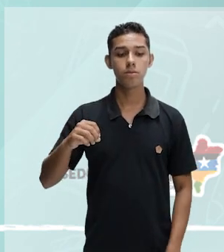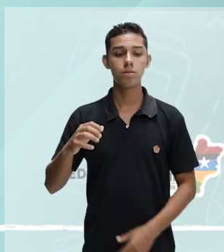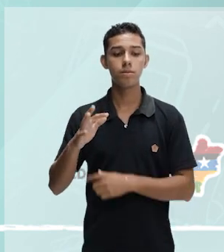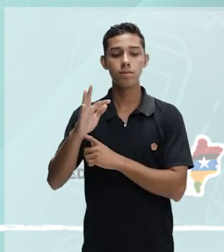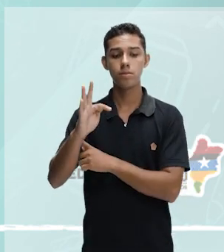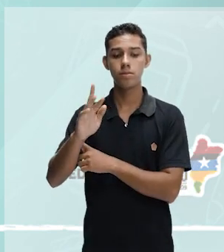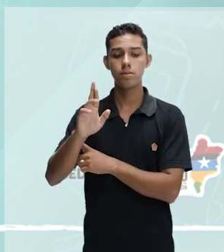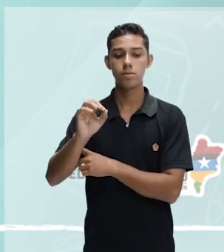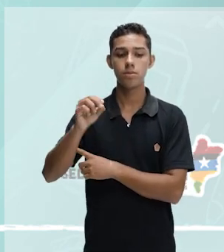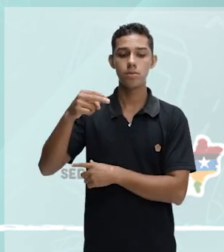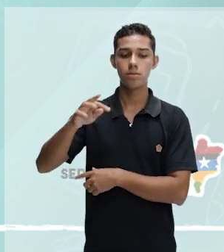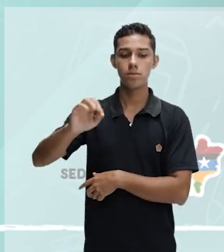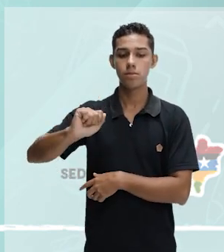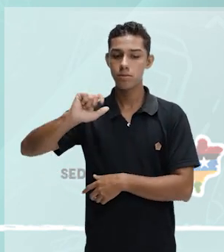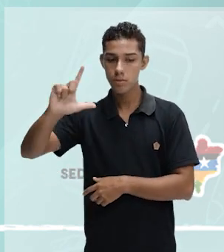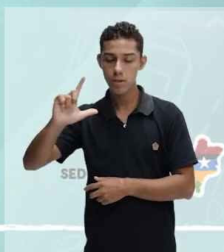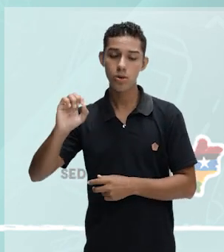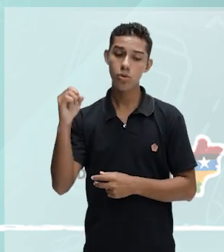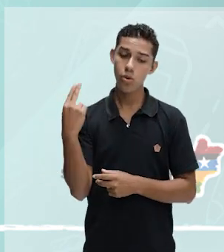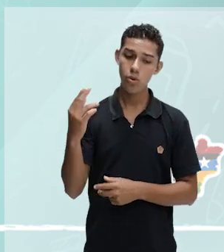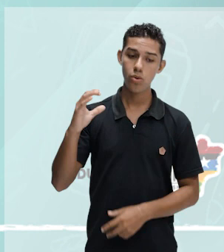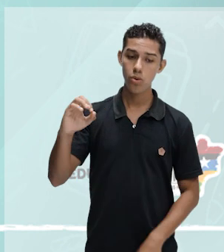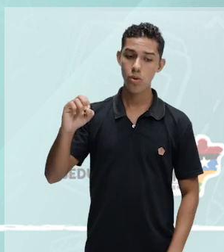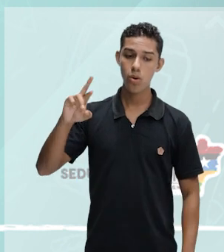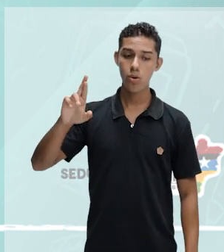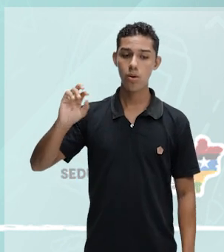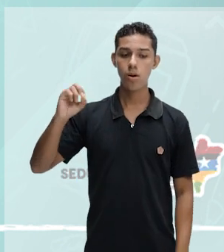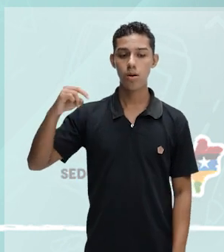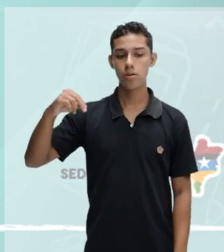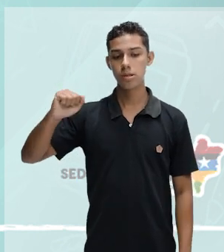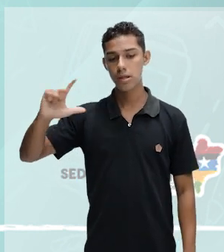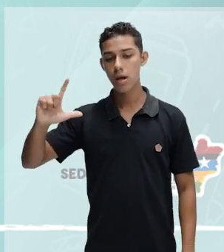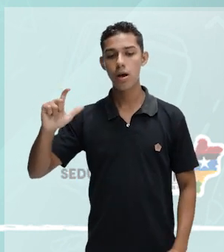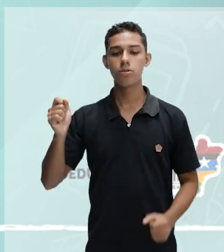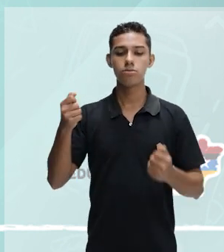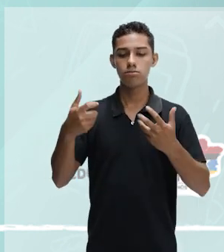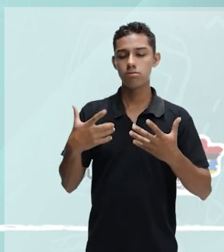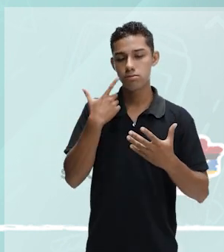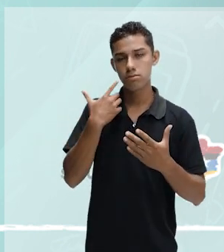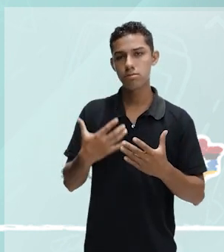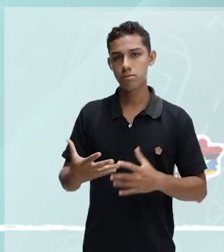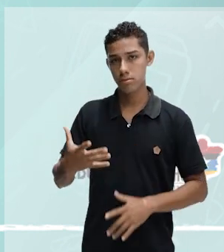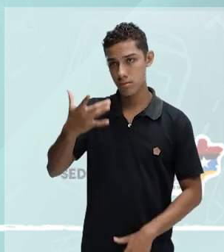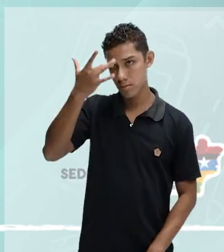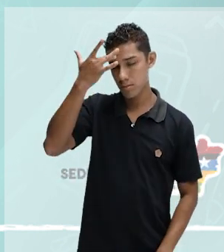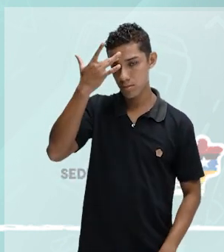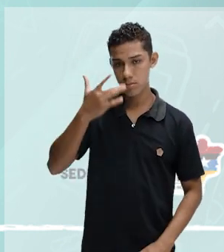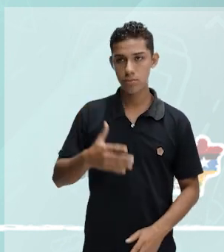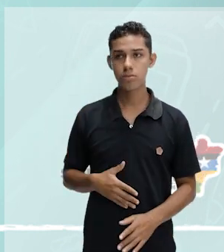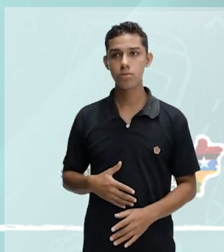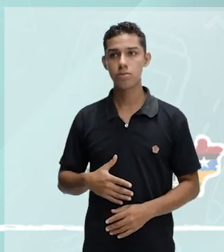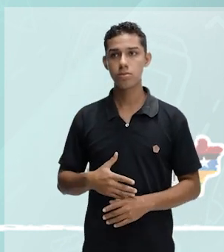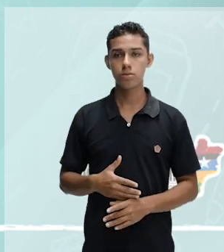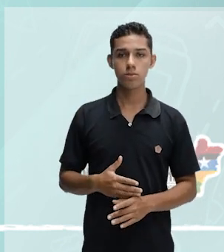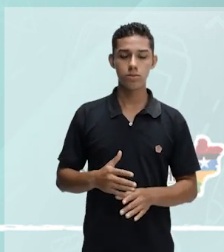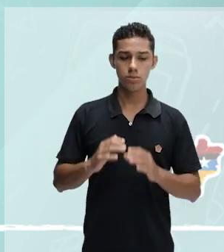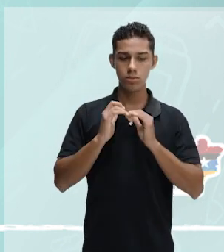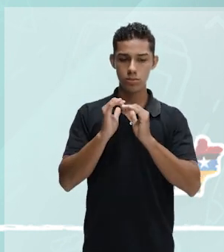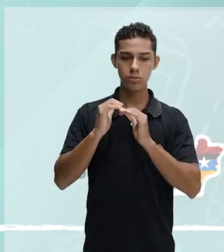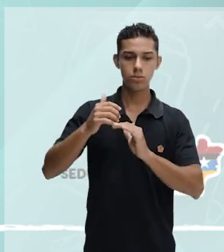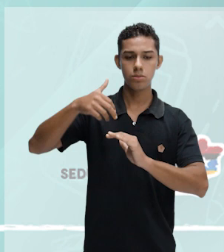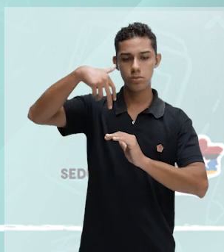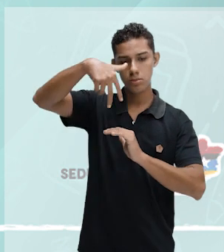das suturas, que são aquelas articulações inflexíveis, eu falei para vocês, memorize aqui, ó, coronal, sutura